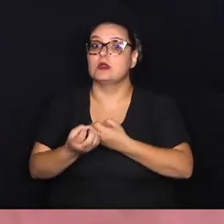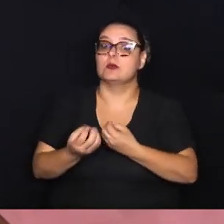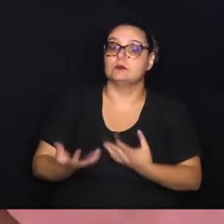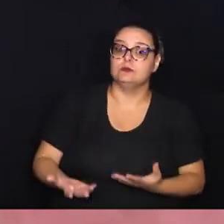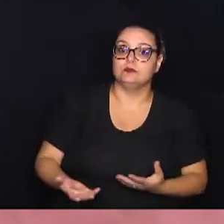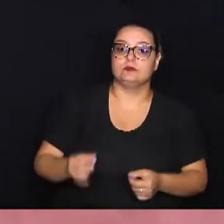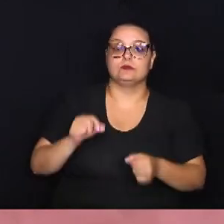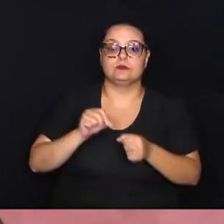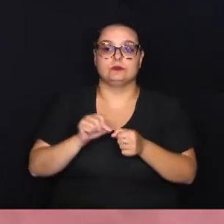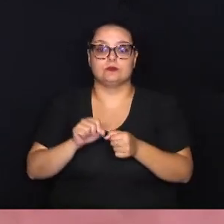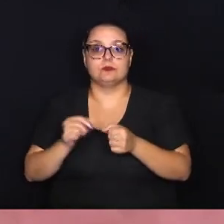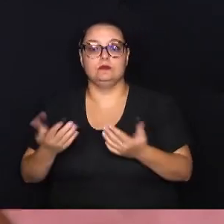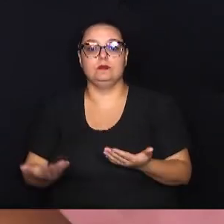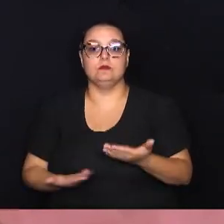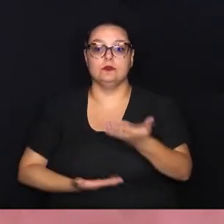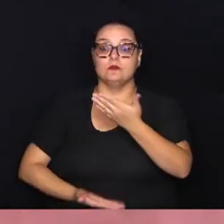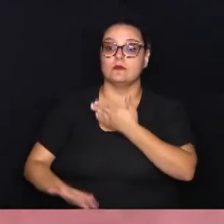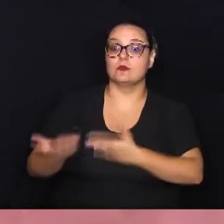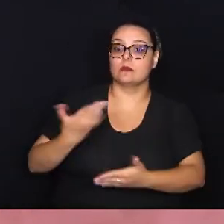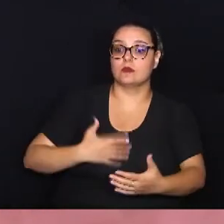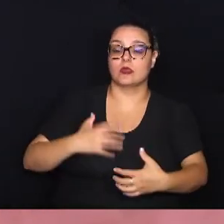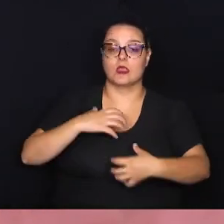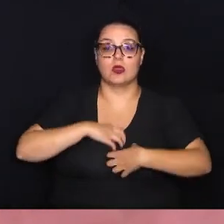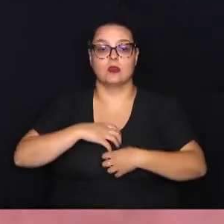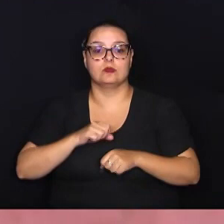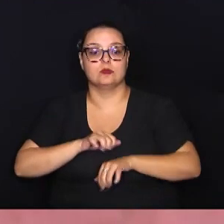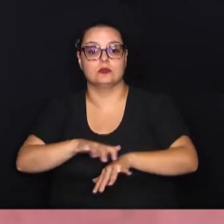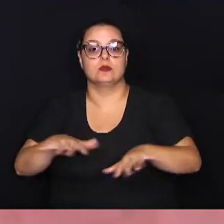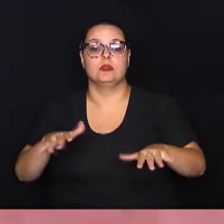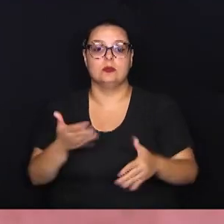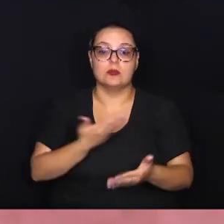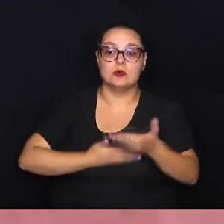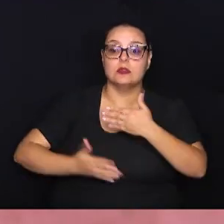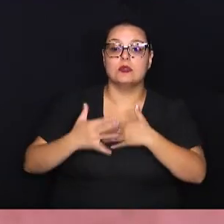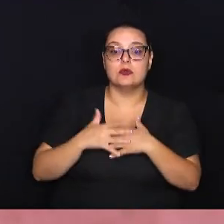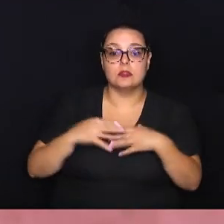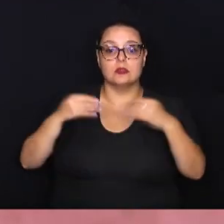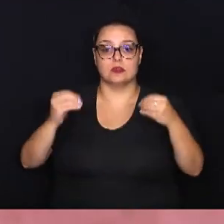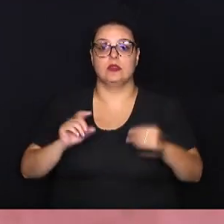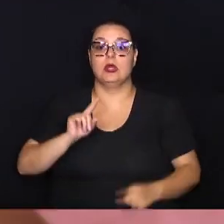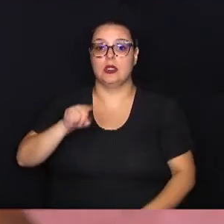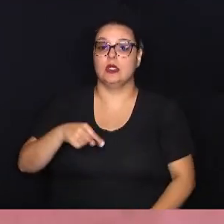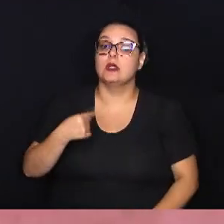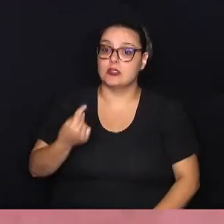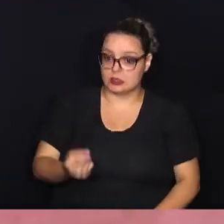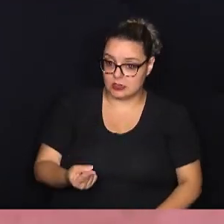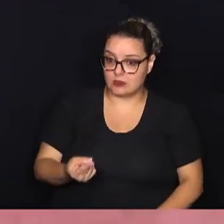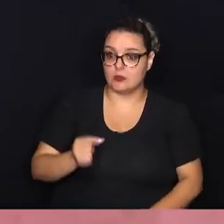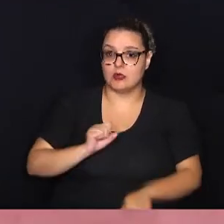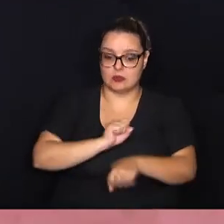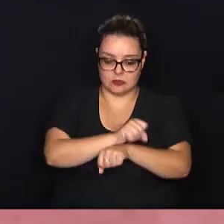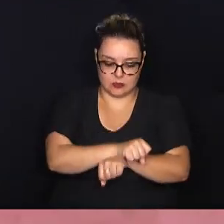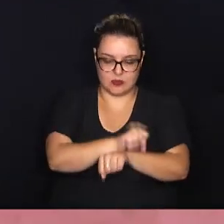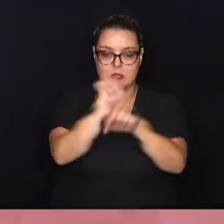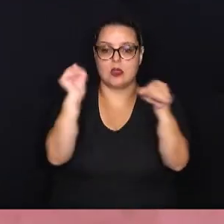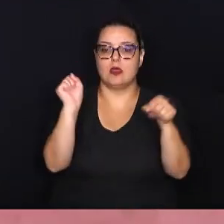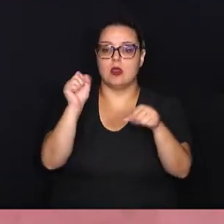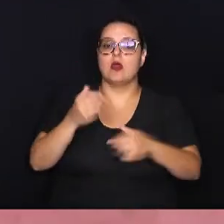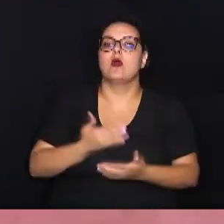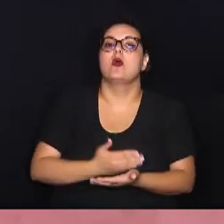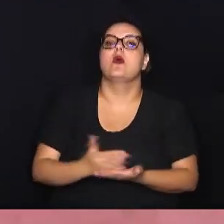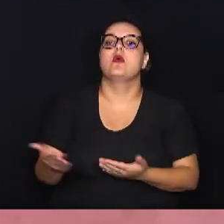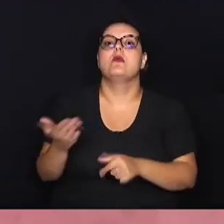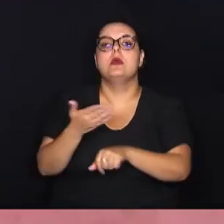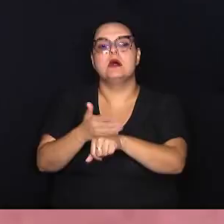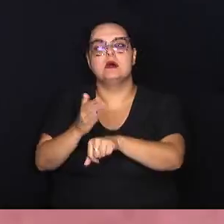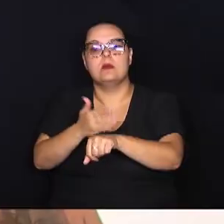faziam trocas de sentimentos, se curavam, e que no pós-abolição, algumas famílias passam a